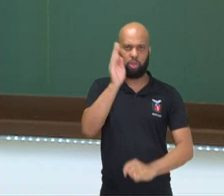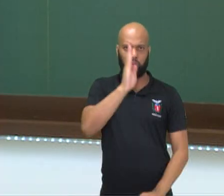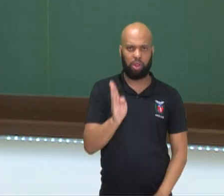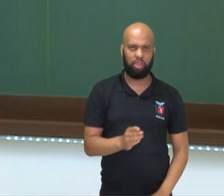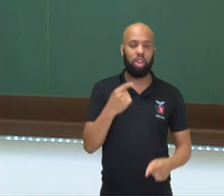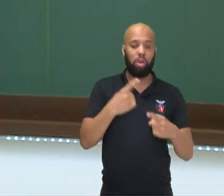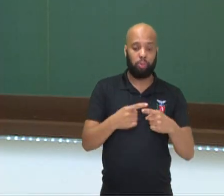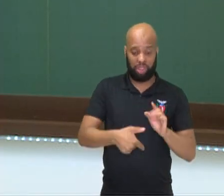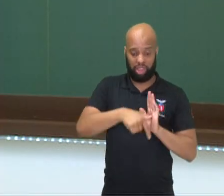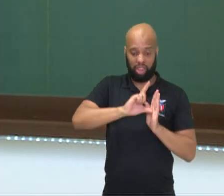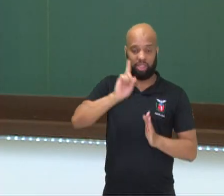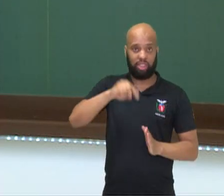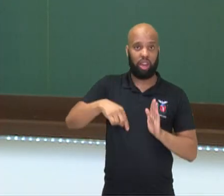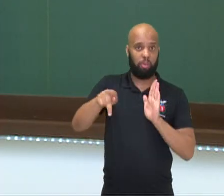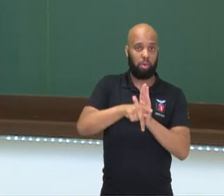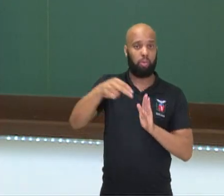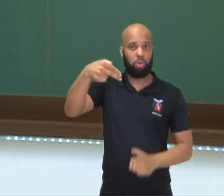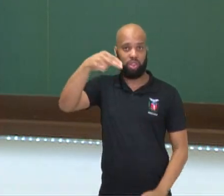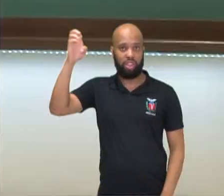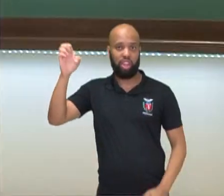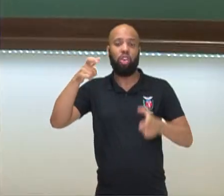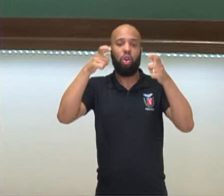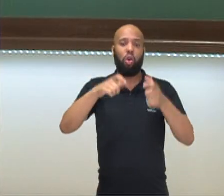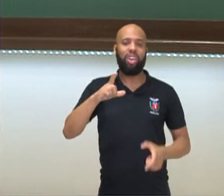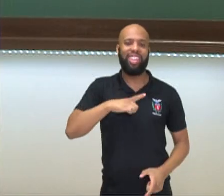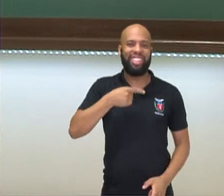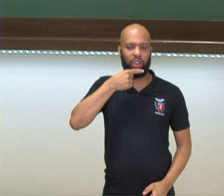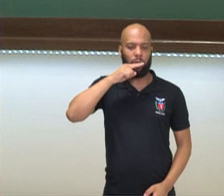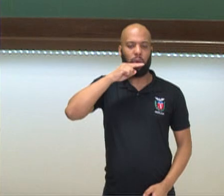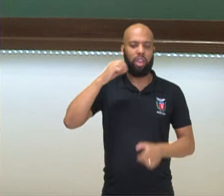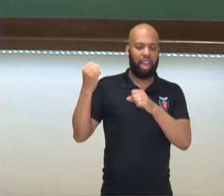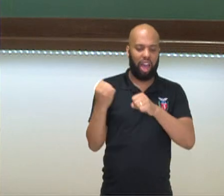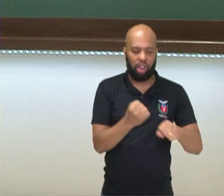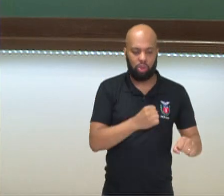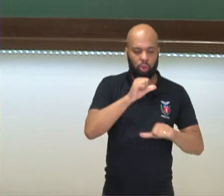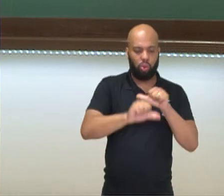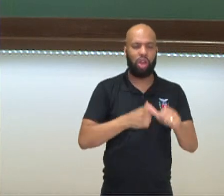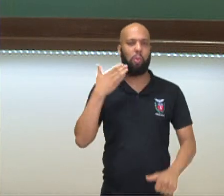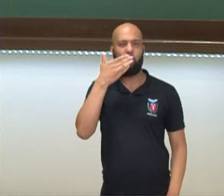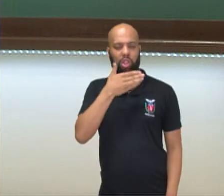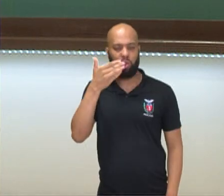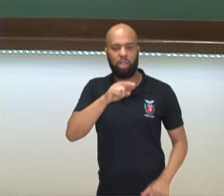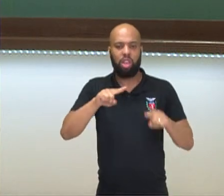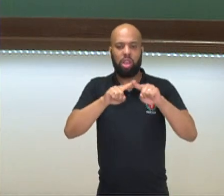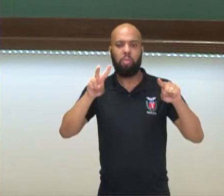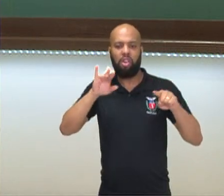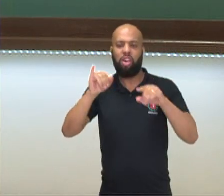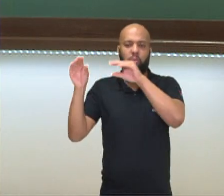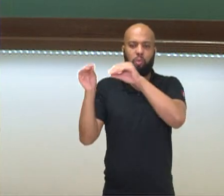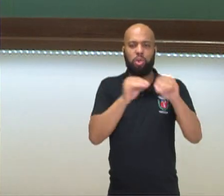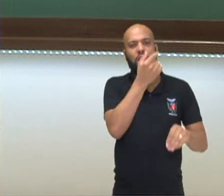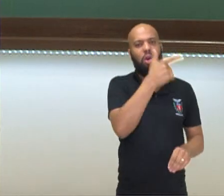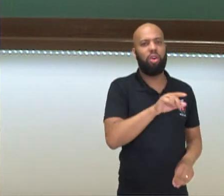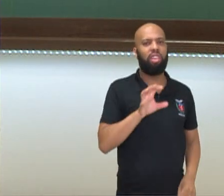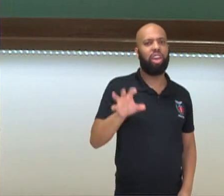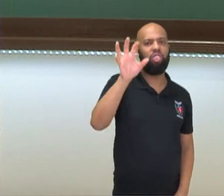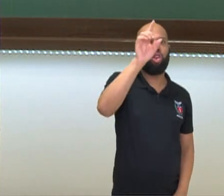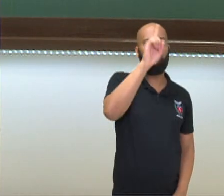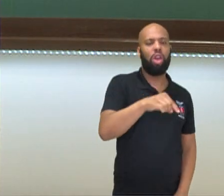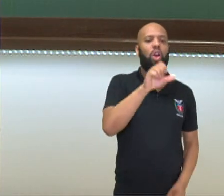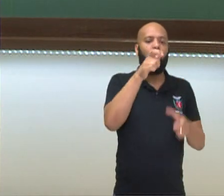dos engenhos de açúcar, e vai acabar sendo transferido para uma outra região do Brasil, que é a